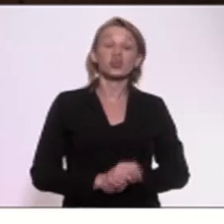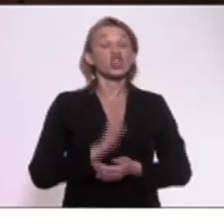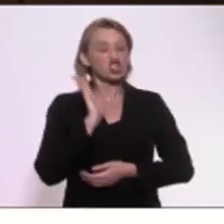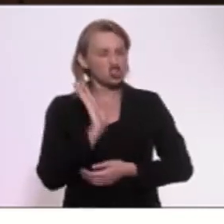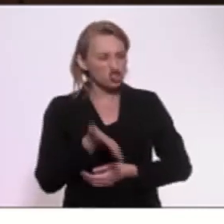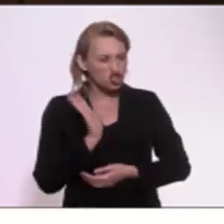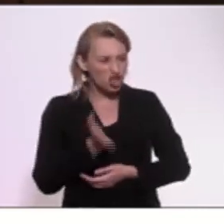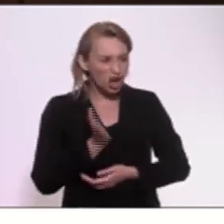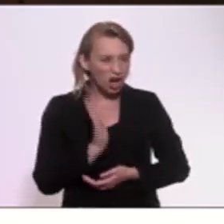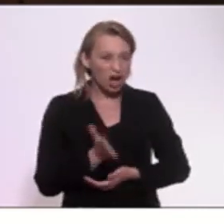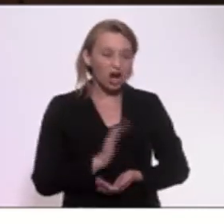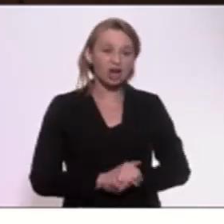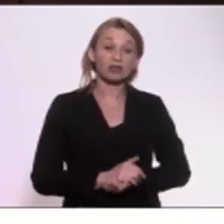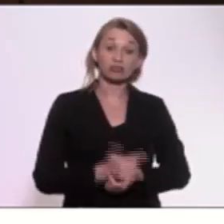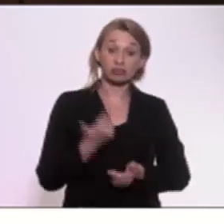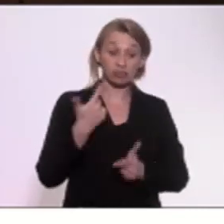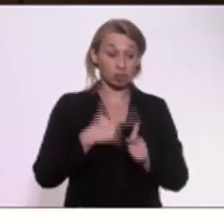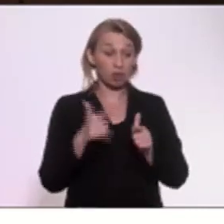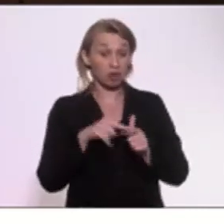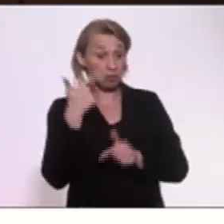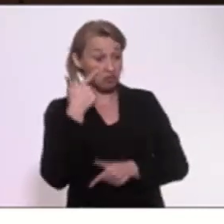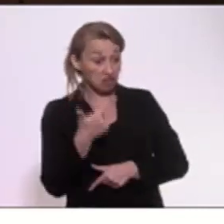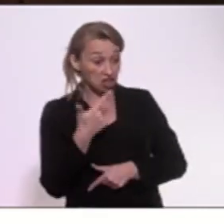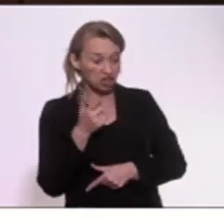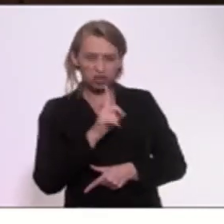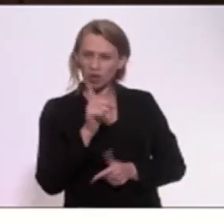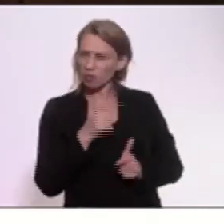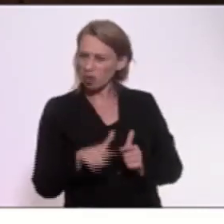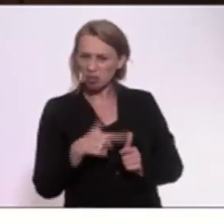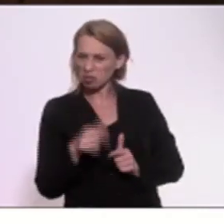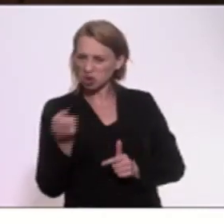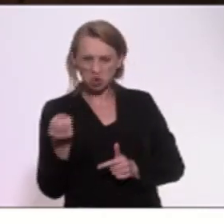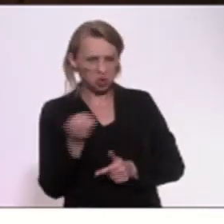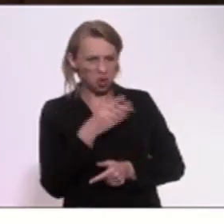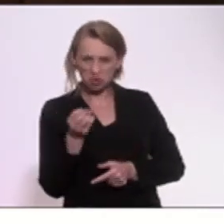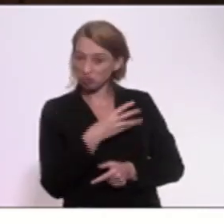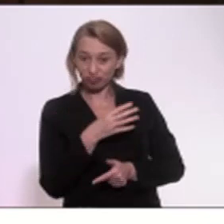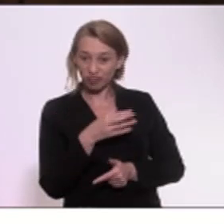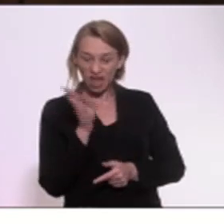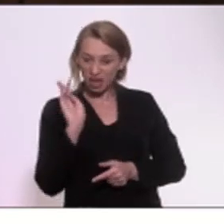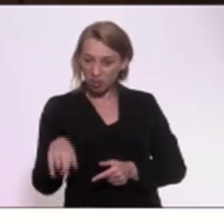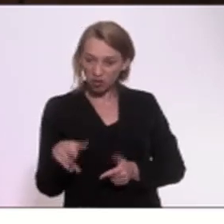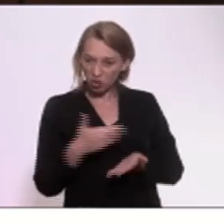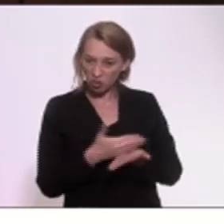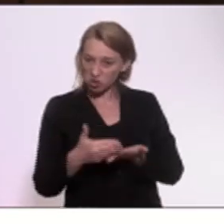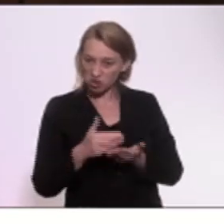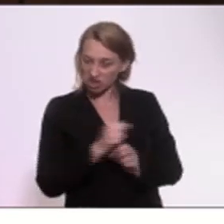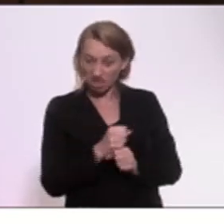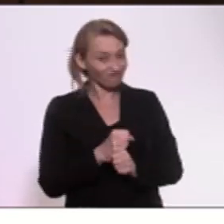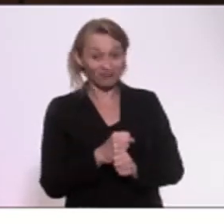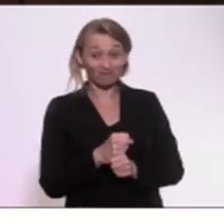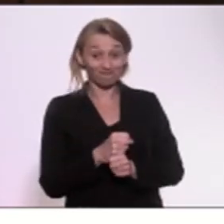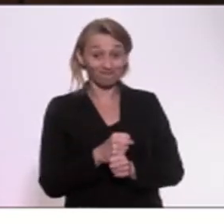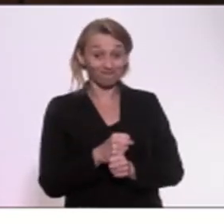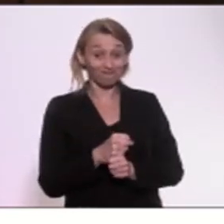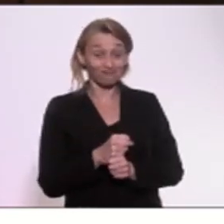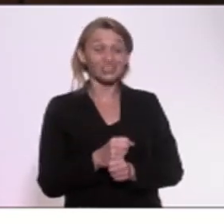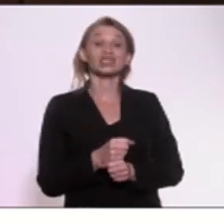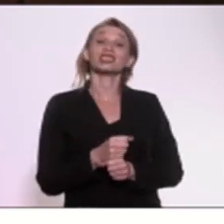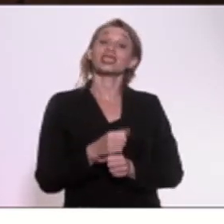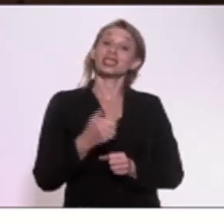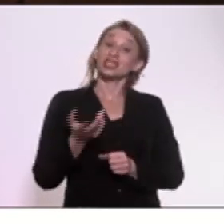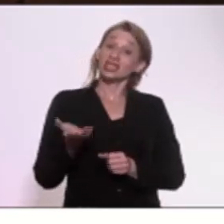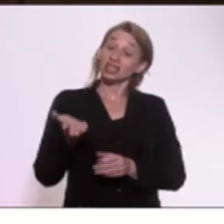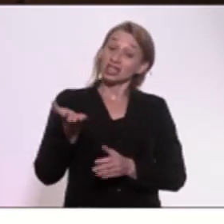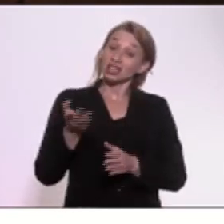Já que está se deparando com um problema que não é um problema novo, a reprovação não começou esse ano, a reprovação é histórica na